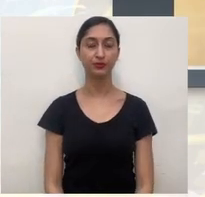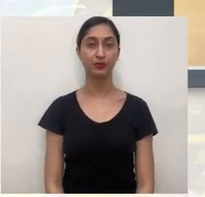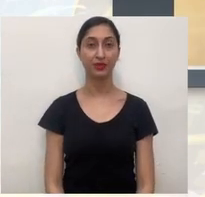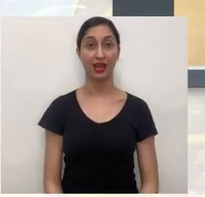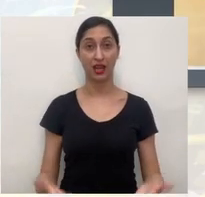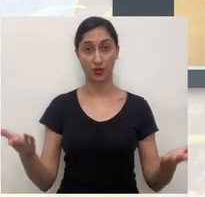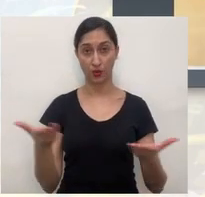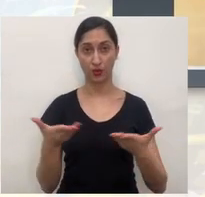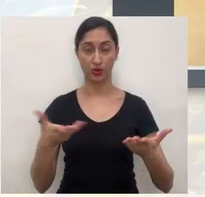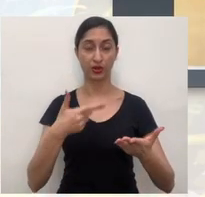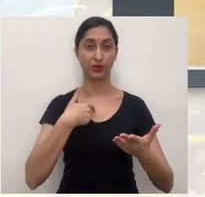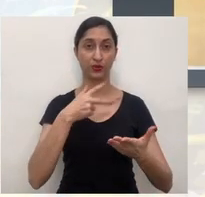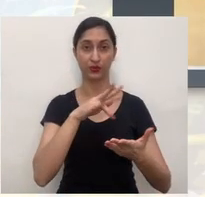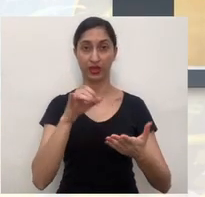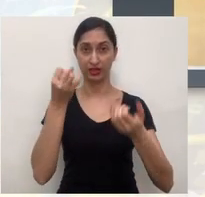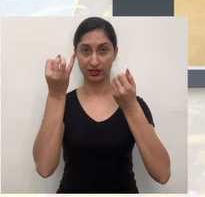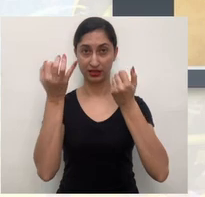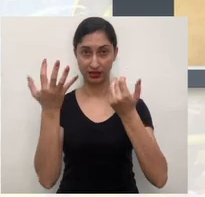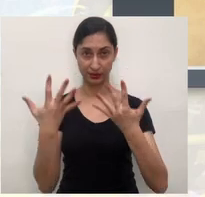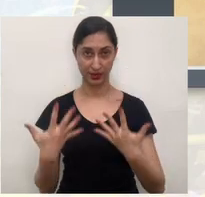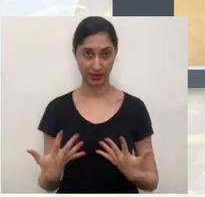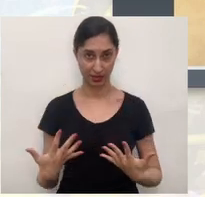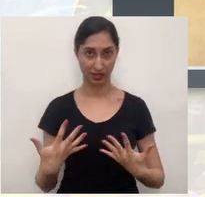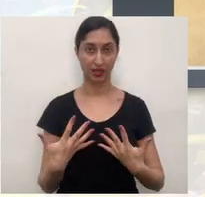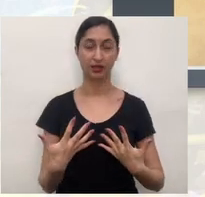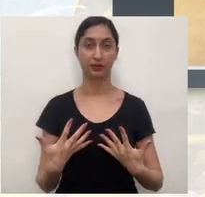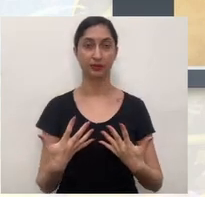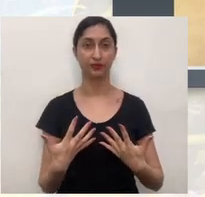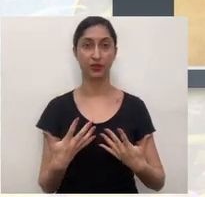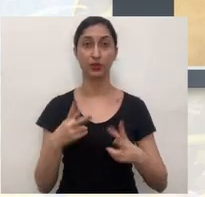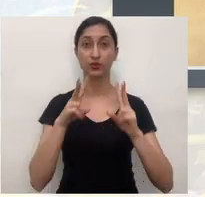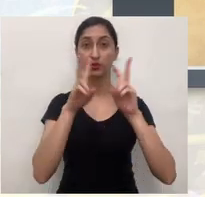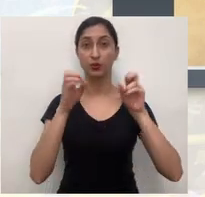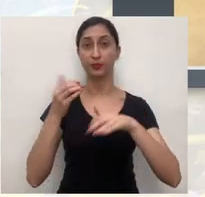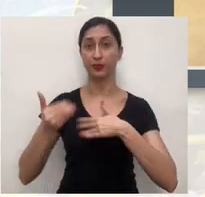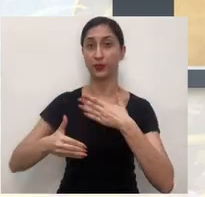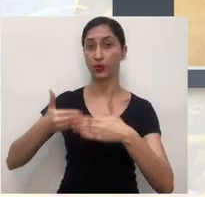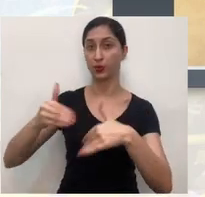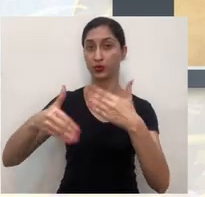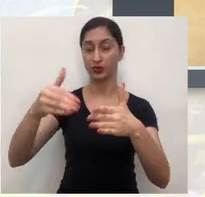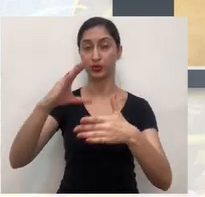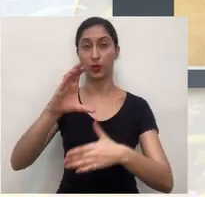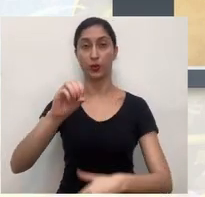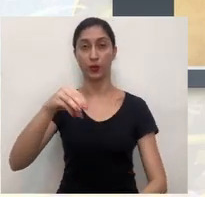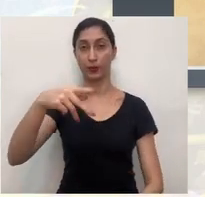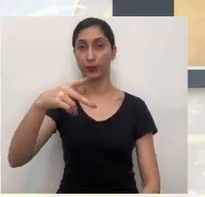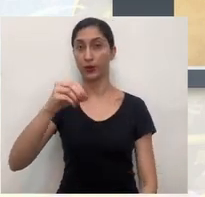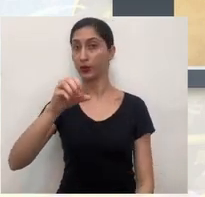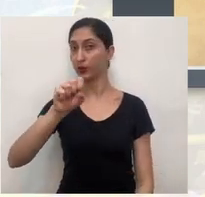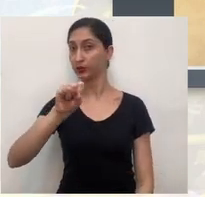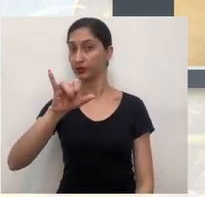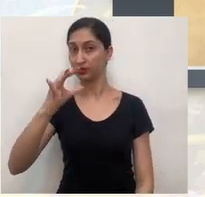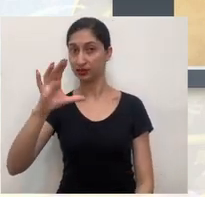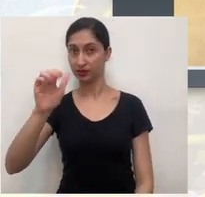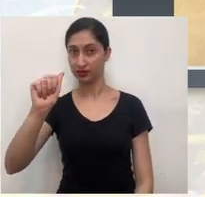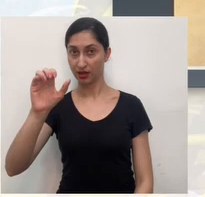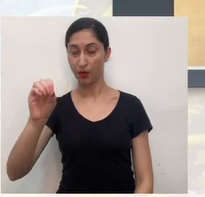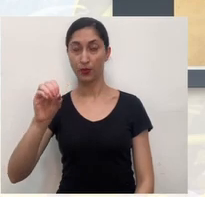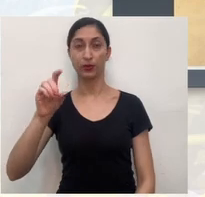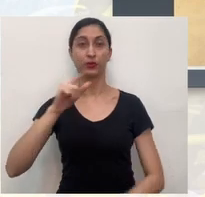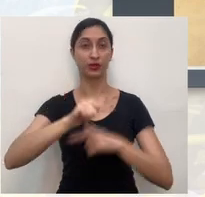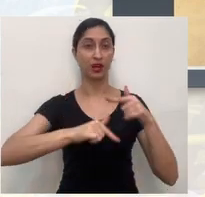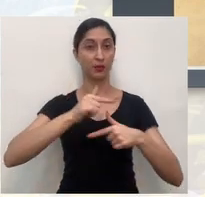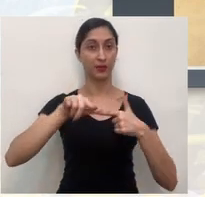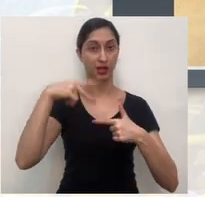Agora, eu vou falar um pouquinho do processo de composição, do processo de trabalho do Burle Marx.